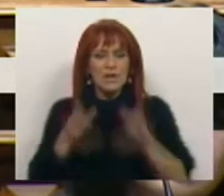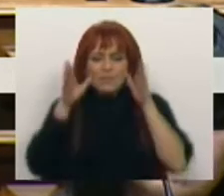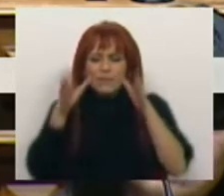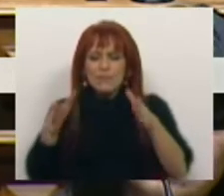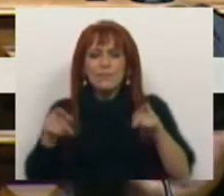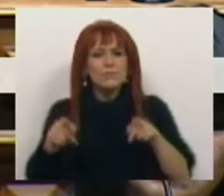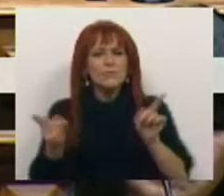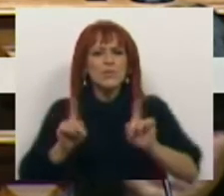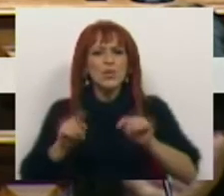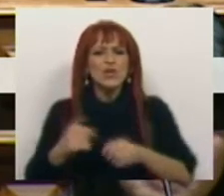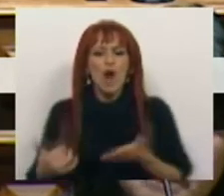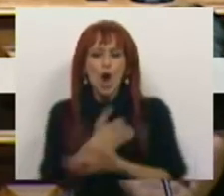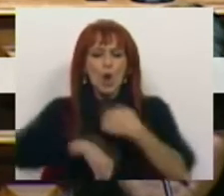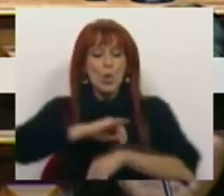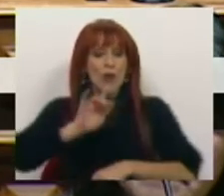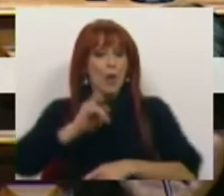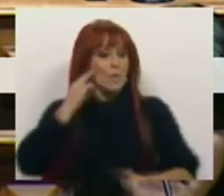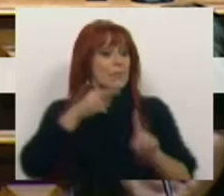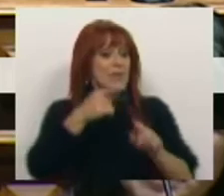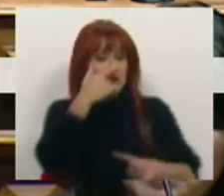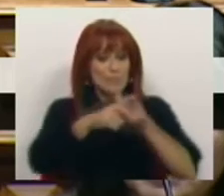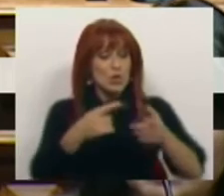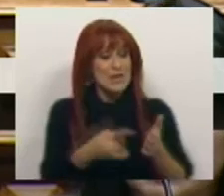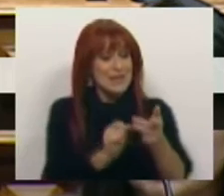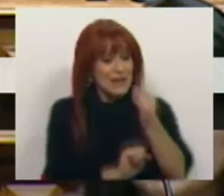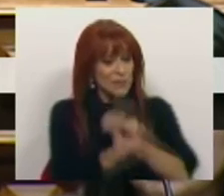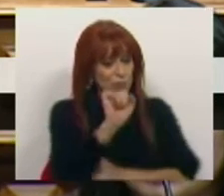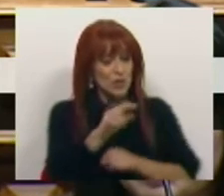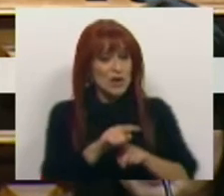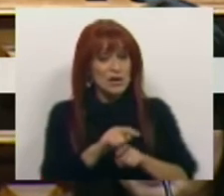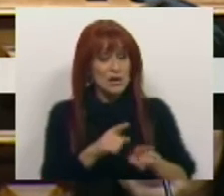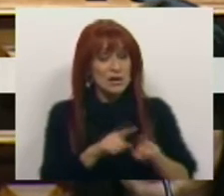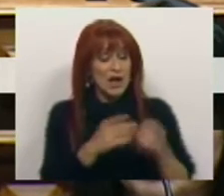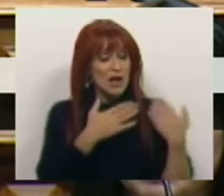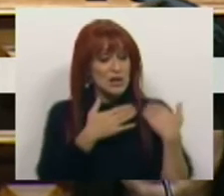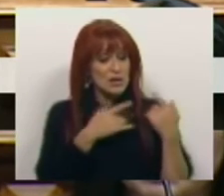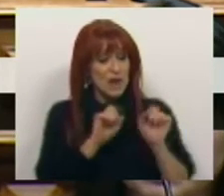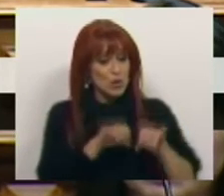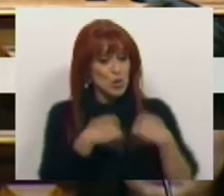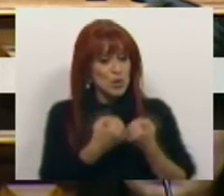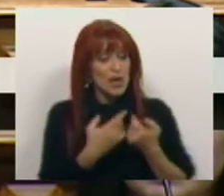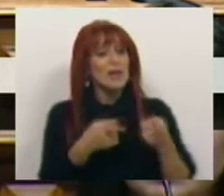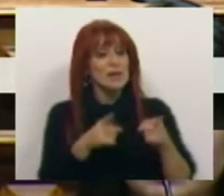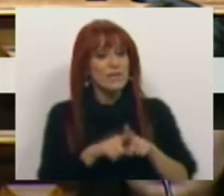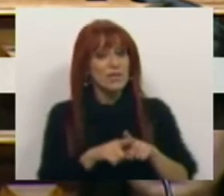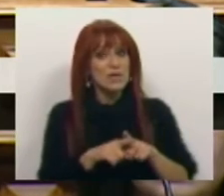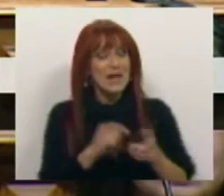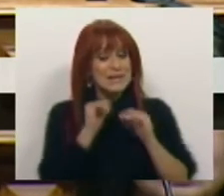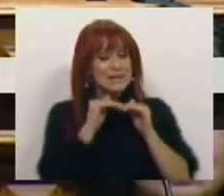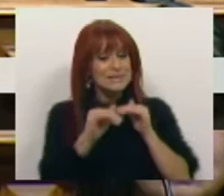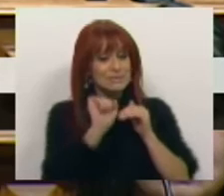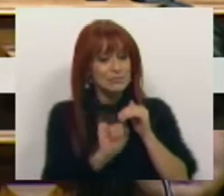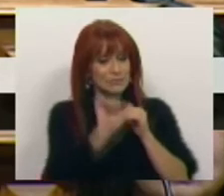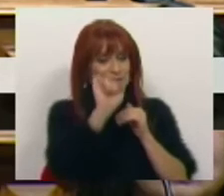foco não no lucro, mas nas pessoas, nas suas necessidades, na responsabilidade social e na